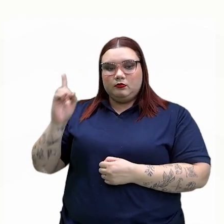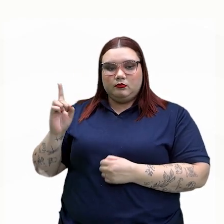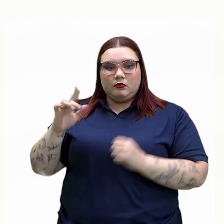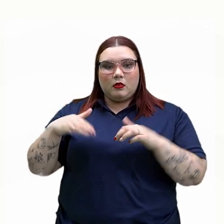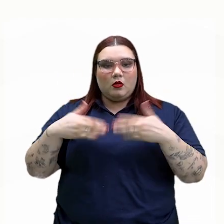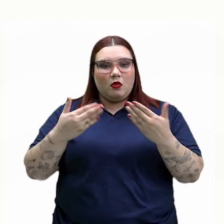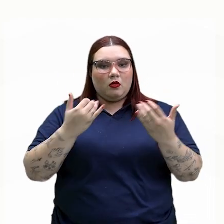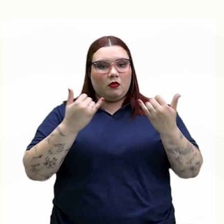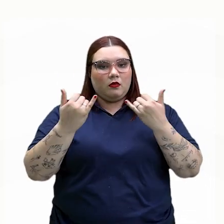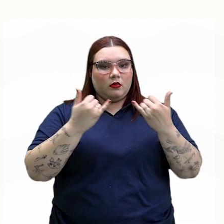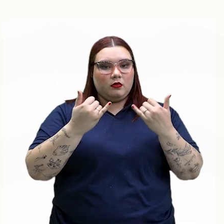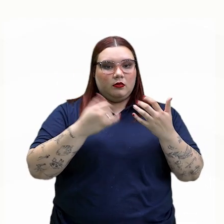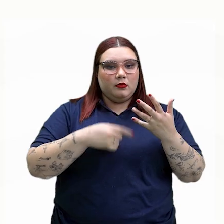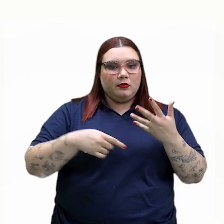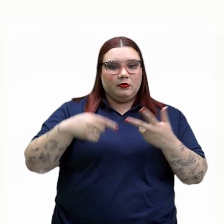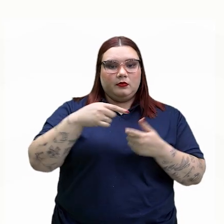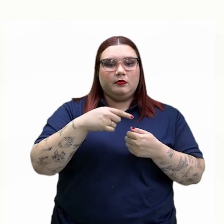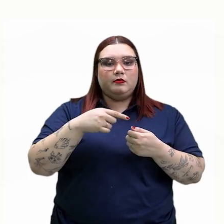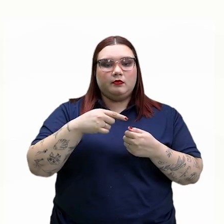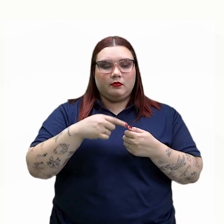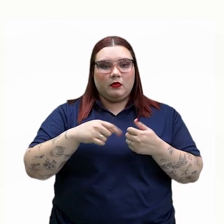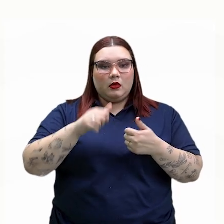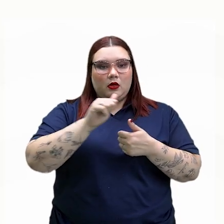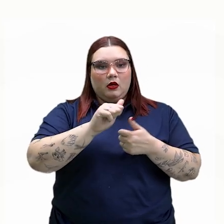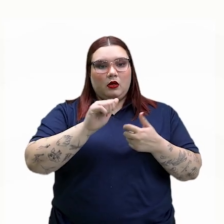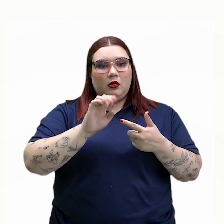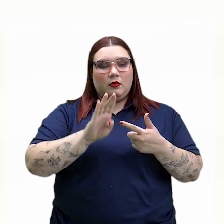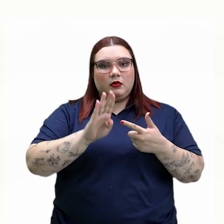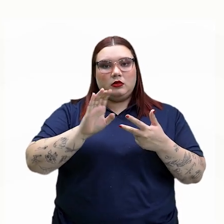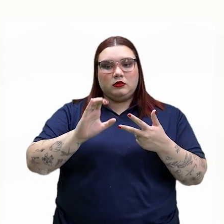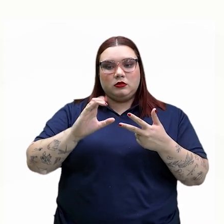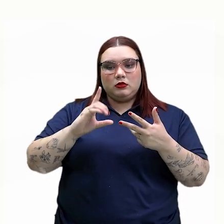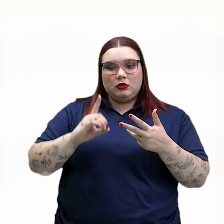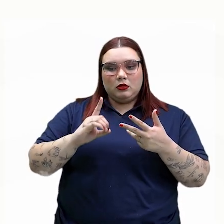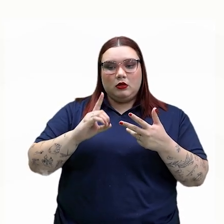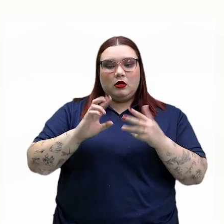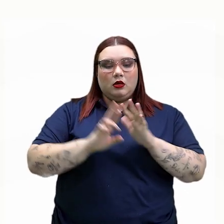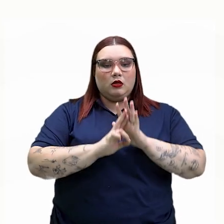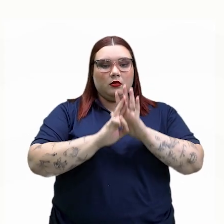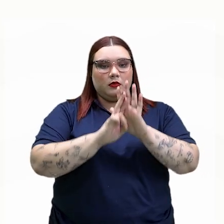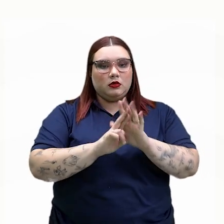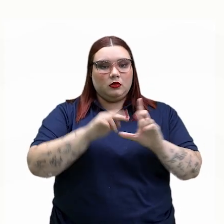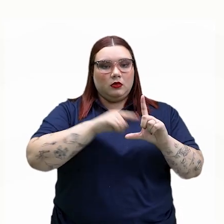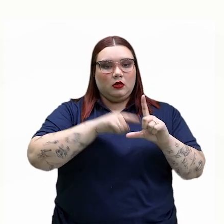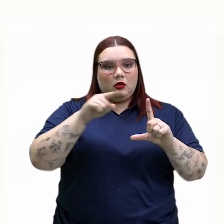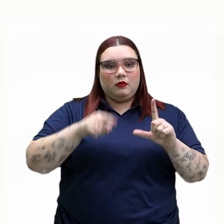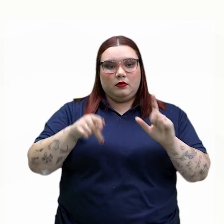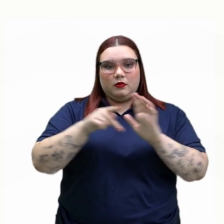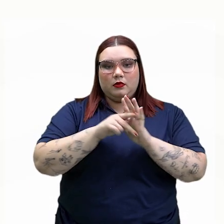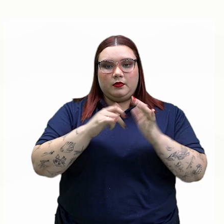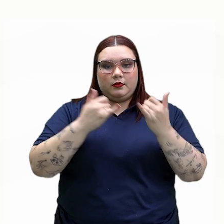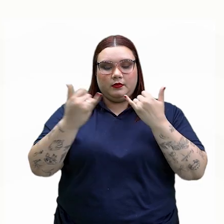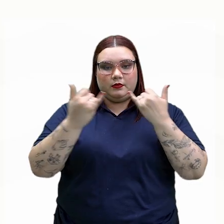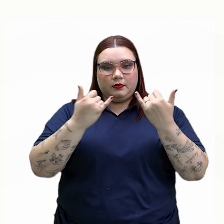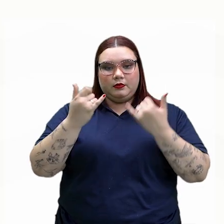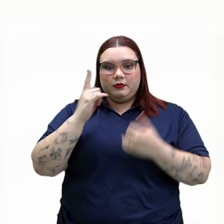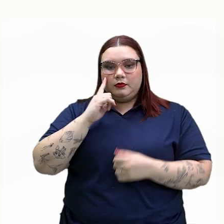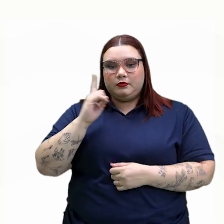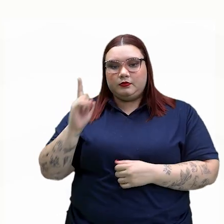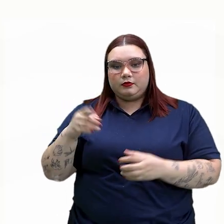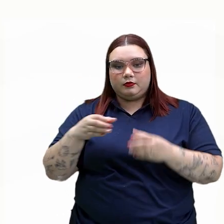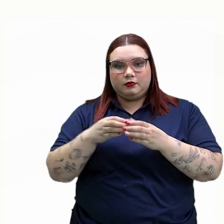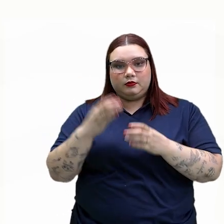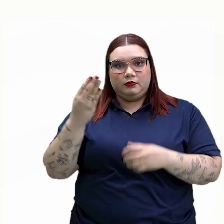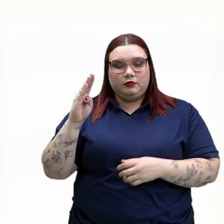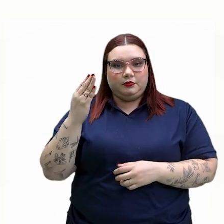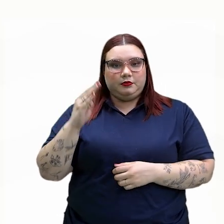desses dados aí, ó, qual desses gráficos representa o gráfico desses dados, né? Dessa turma de